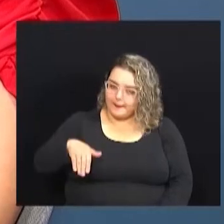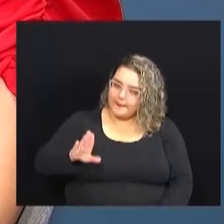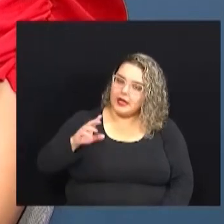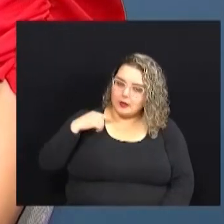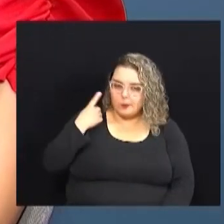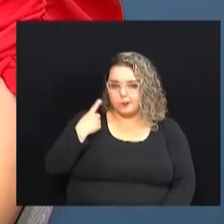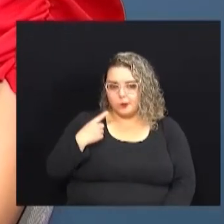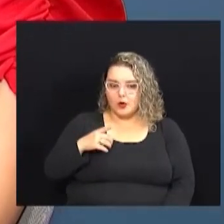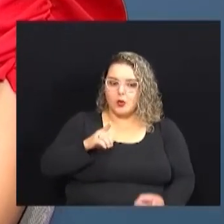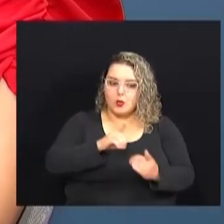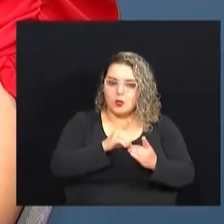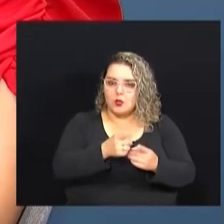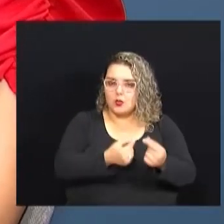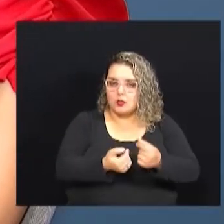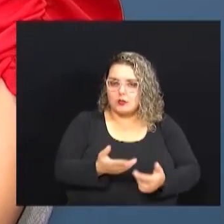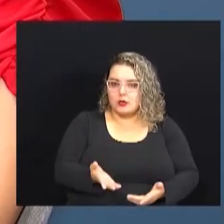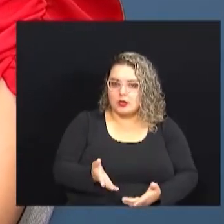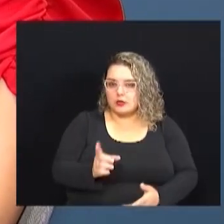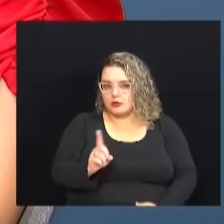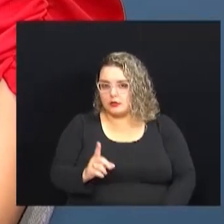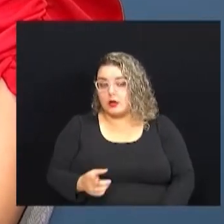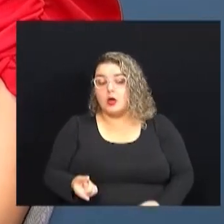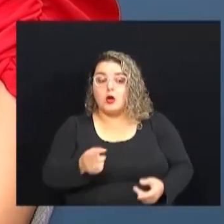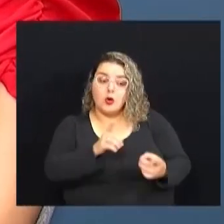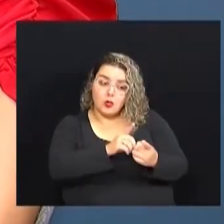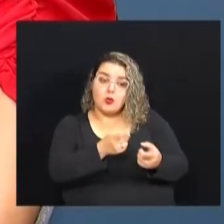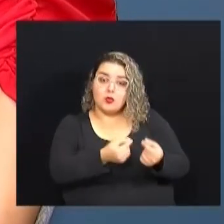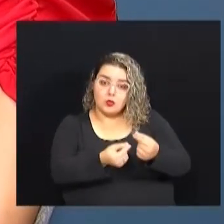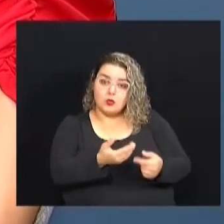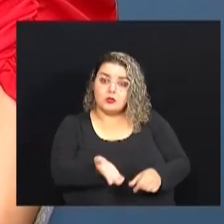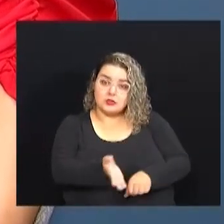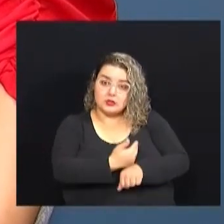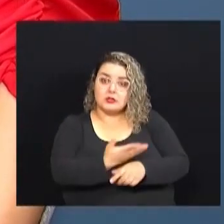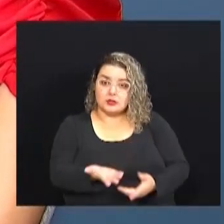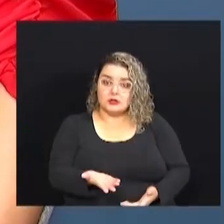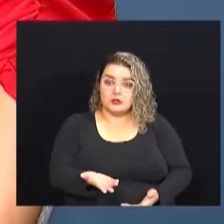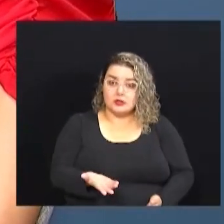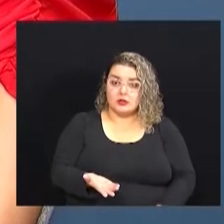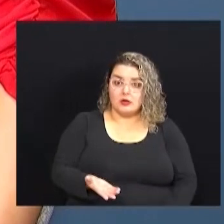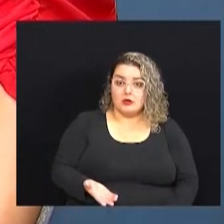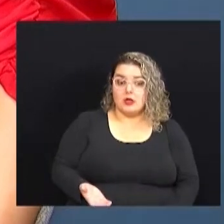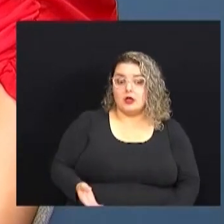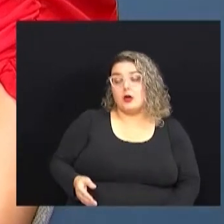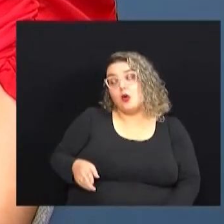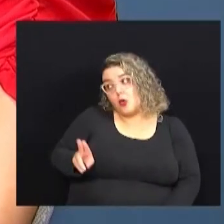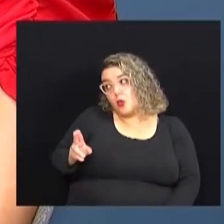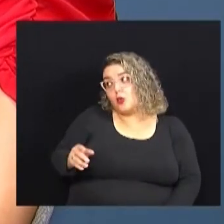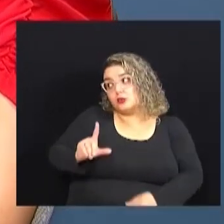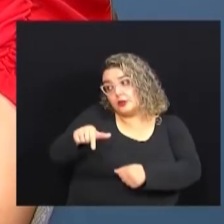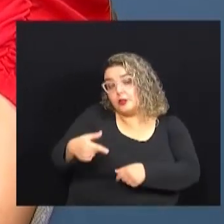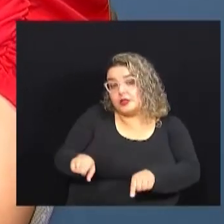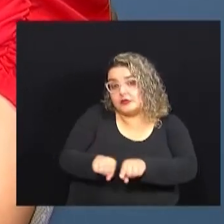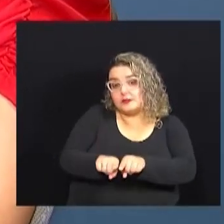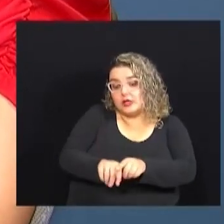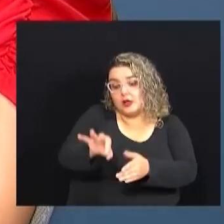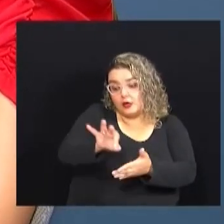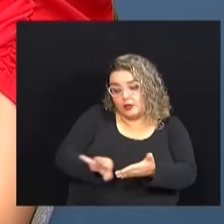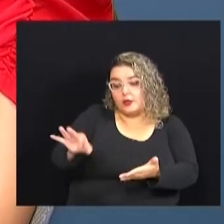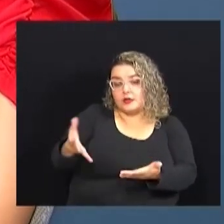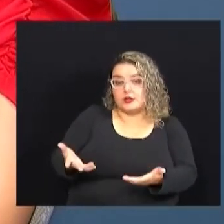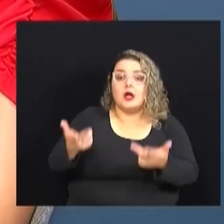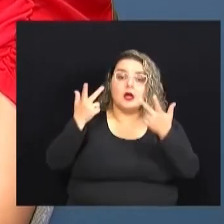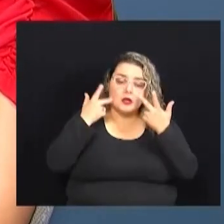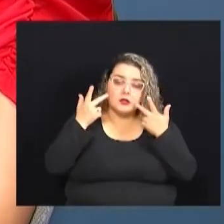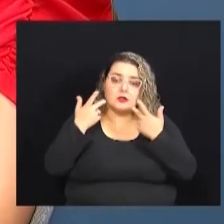financeiro. O consultor vem antes, para não cair nessa cilada. Ou depois para corrigir essa rota, né, também, né, porque muitas pessoas acabam não...